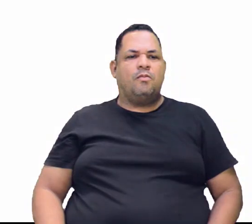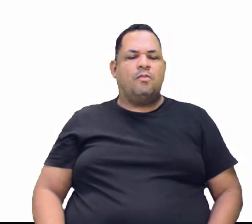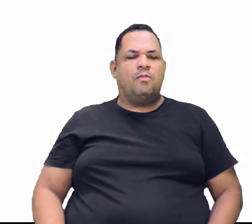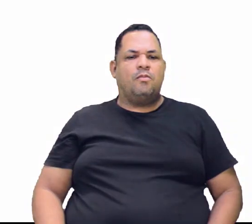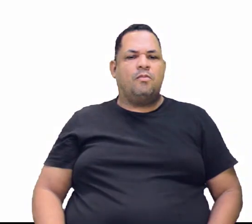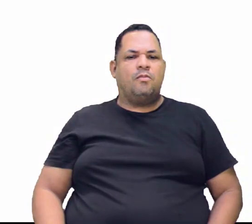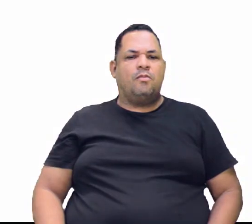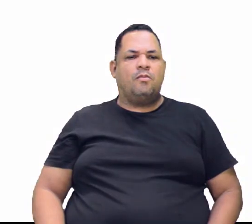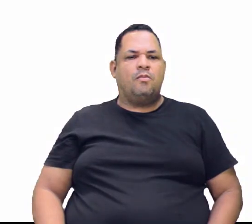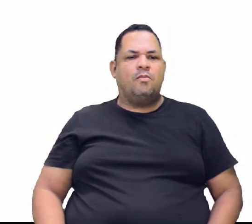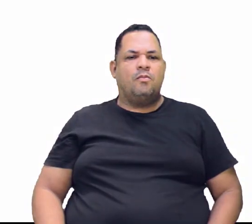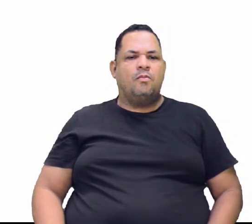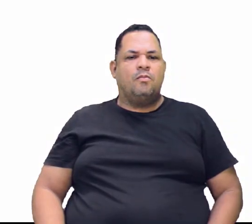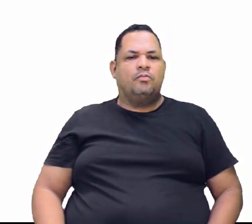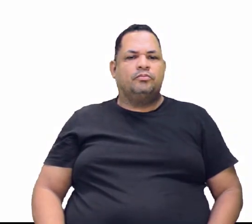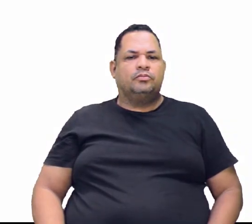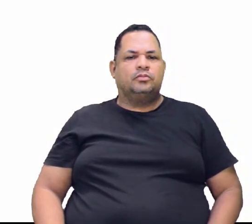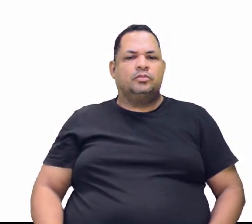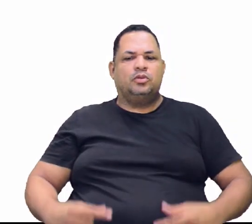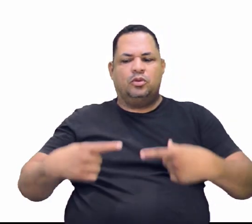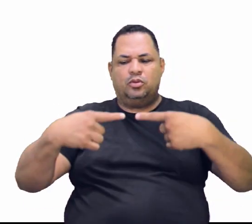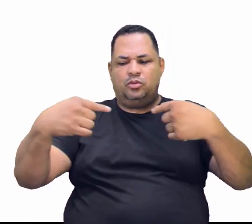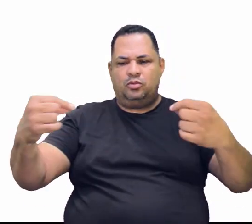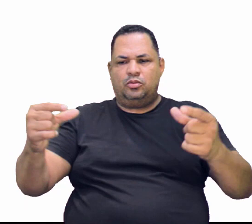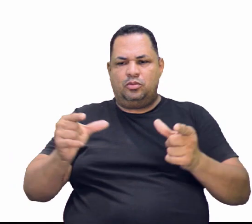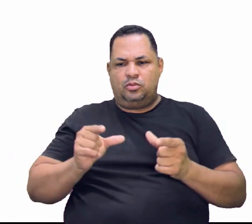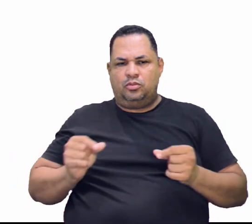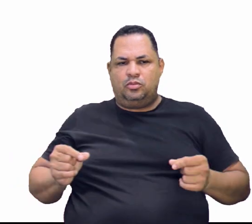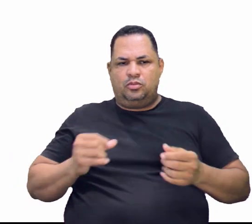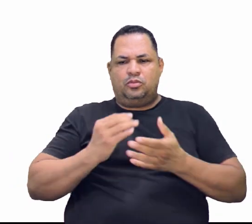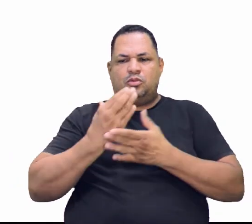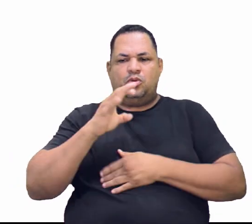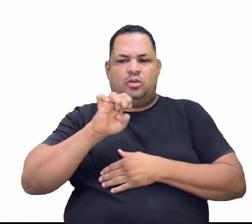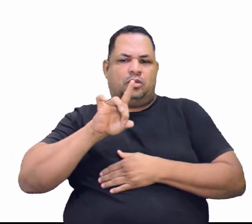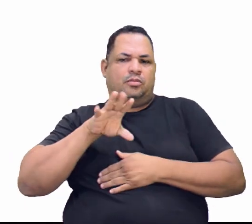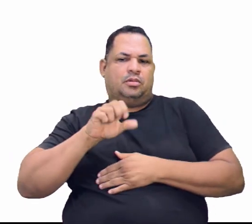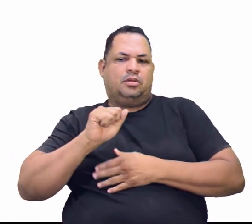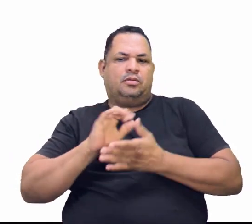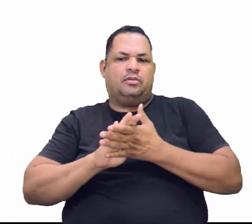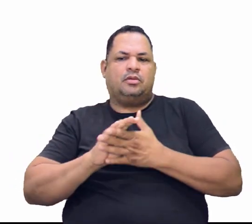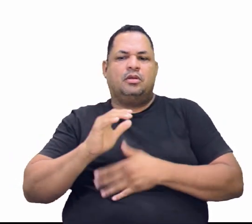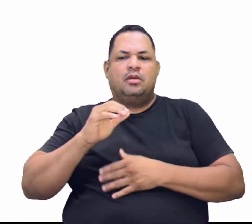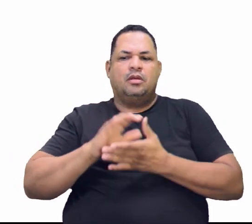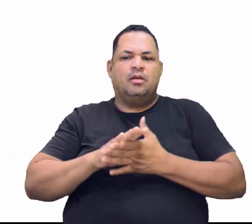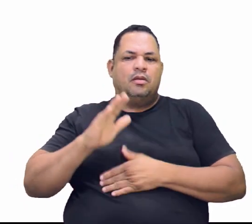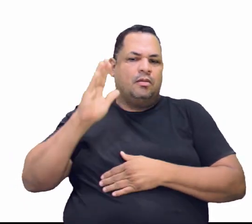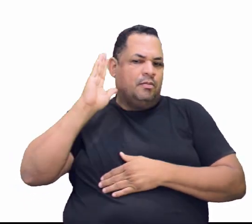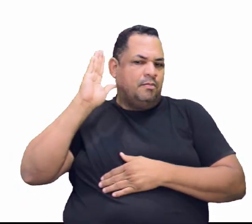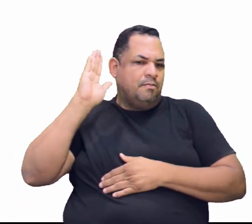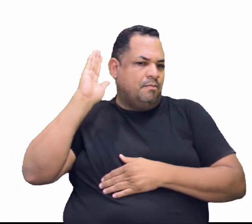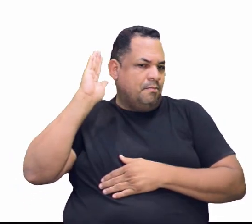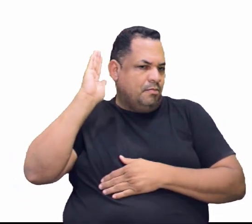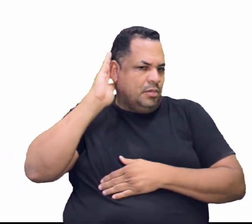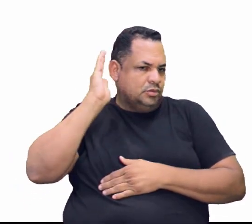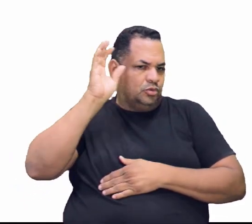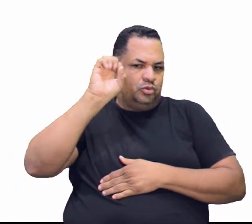tela. Então, o Forte de Coimbra, ele fica aqui no Mato Grosso do Sul. Ali em Corumbá.